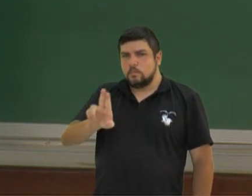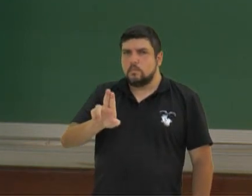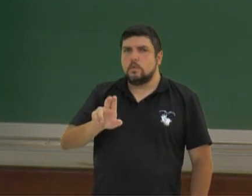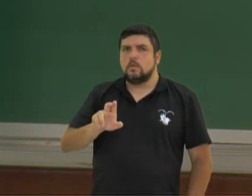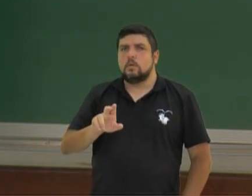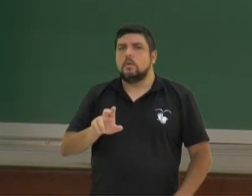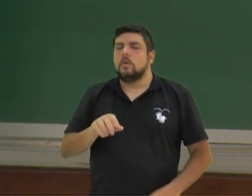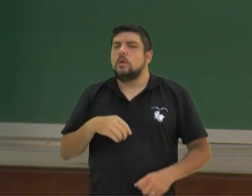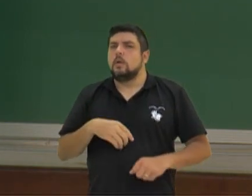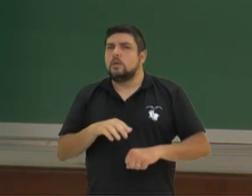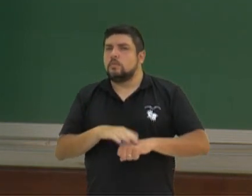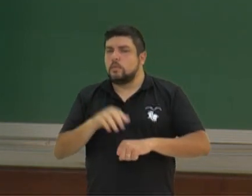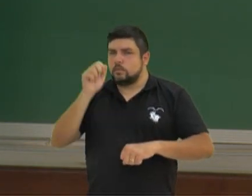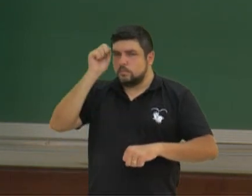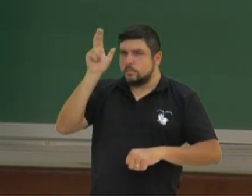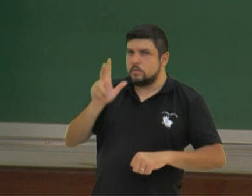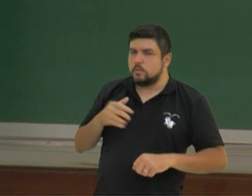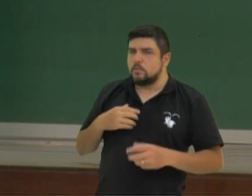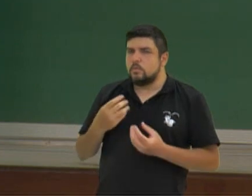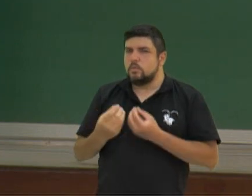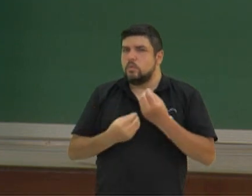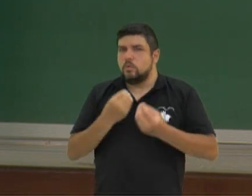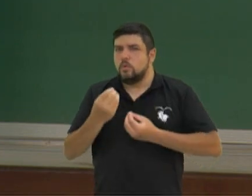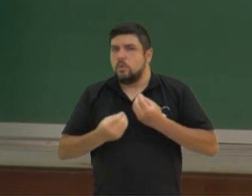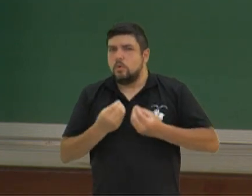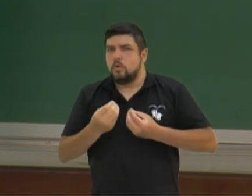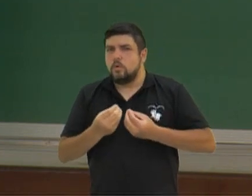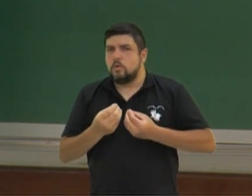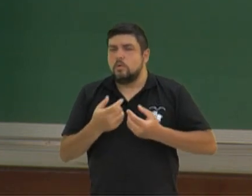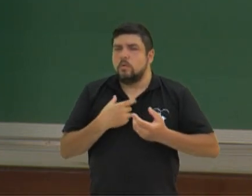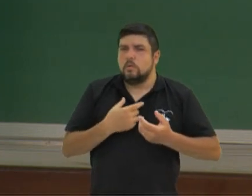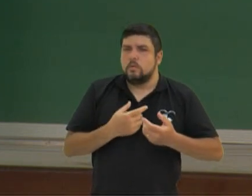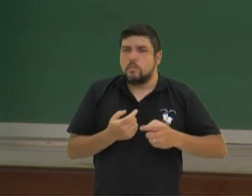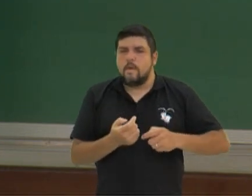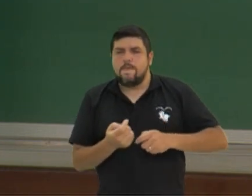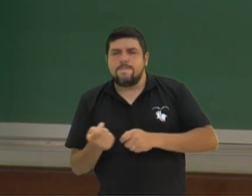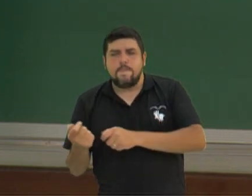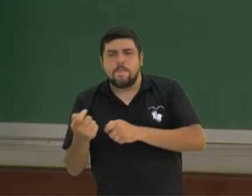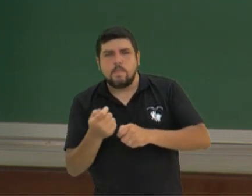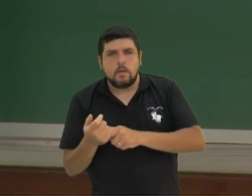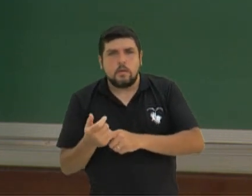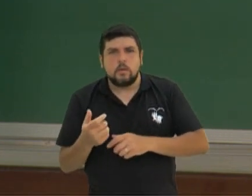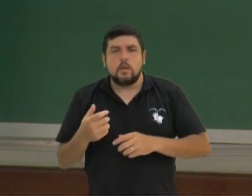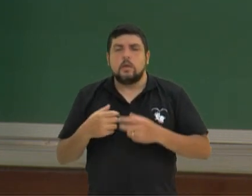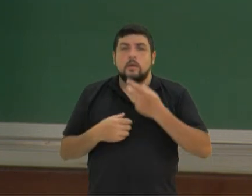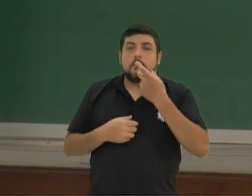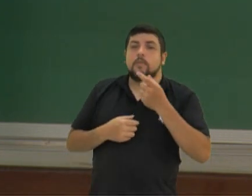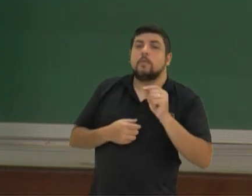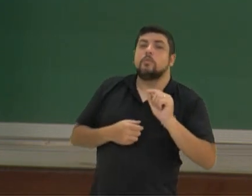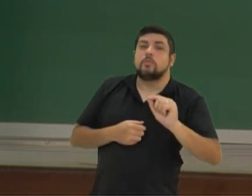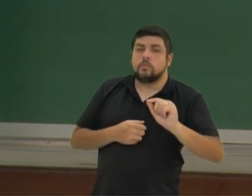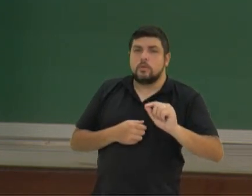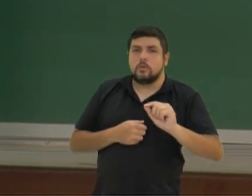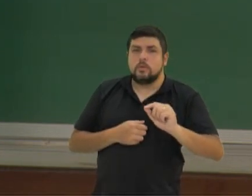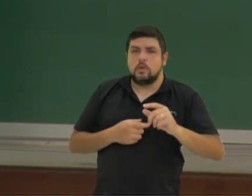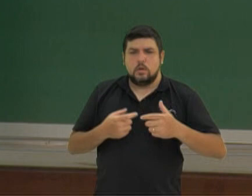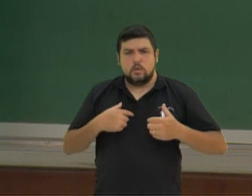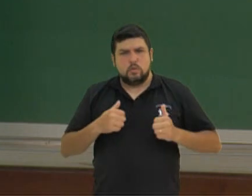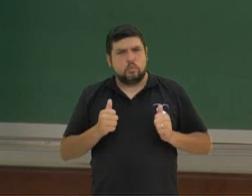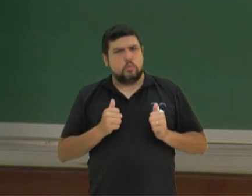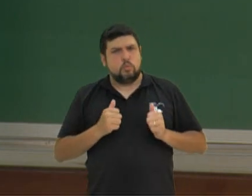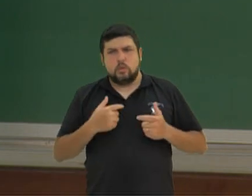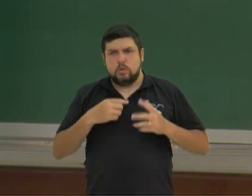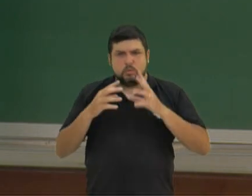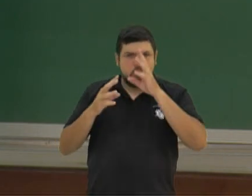foi mais esperto. Ele pegou e enganou os seus inquisitores e disse que ele não estava tendo